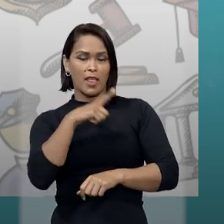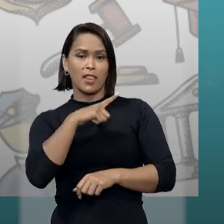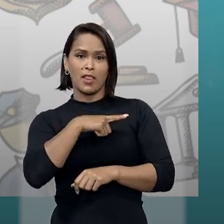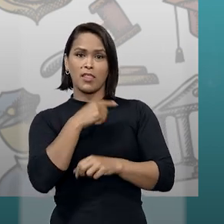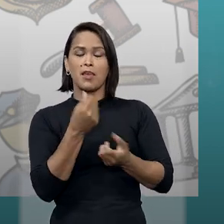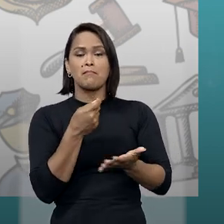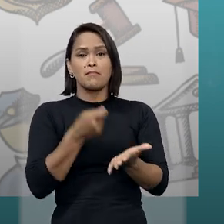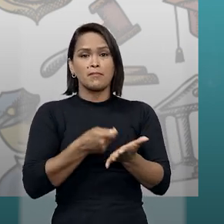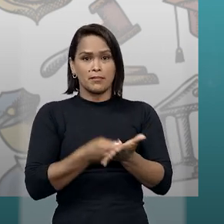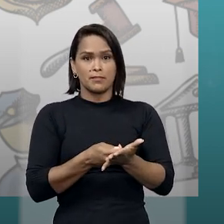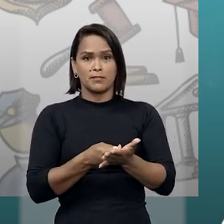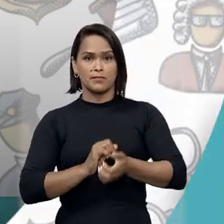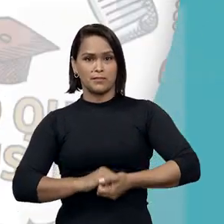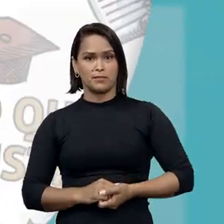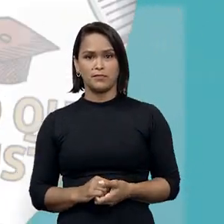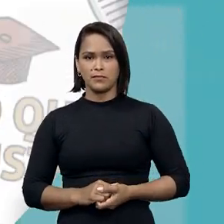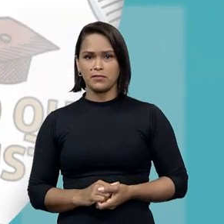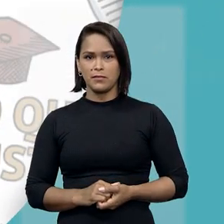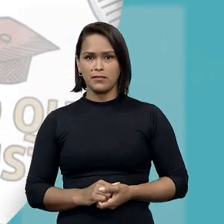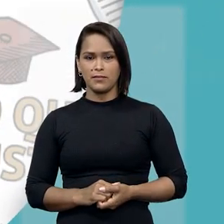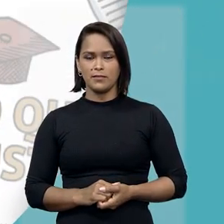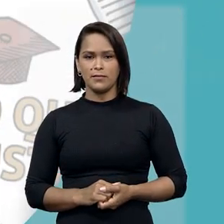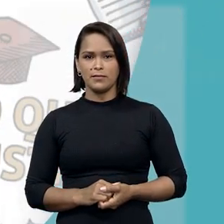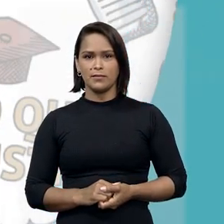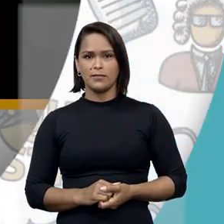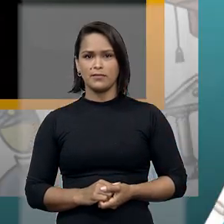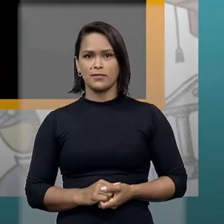tem que pagar.